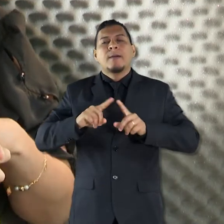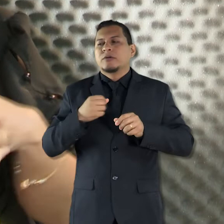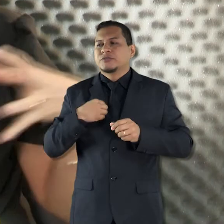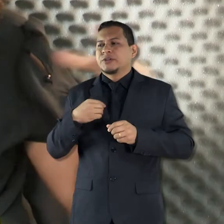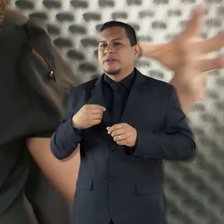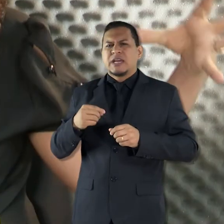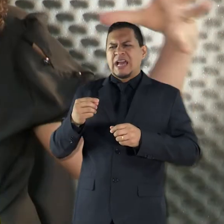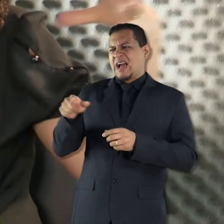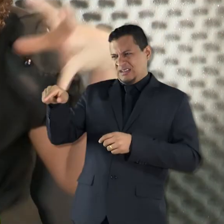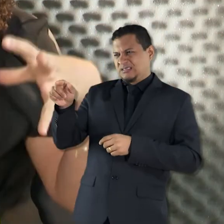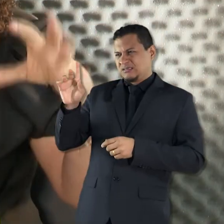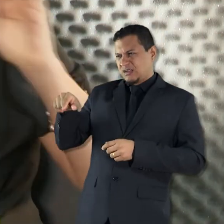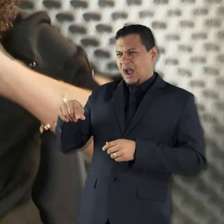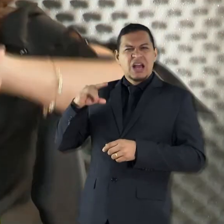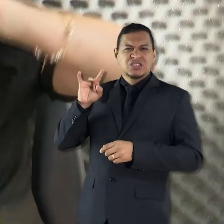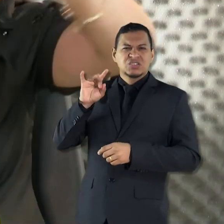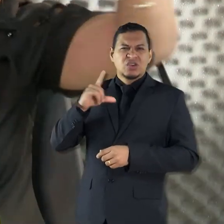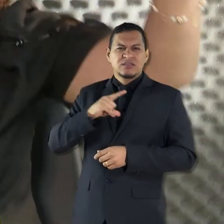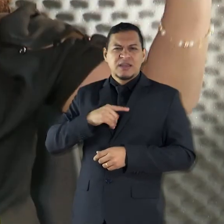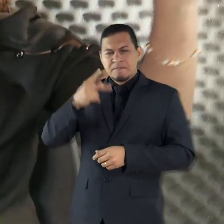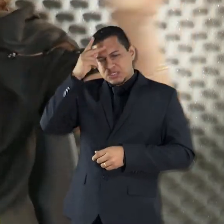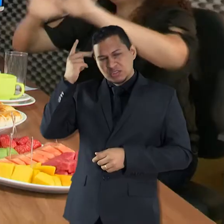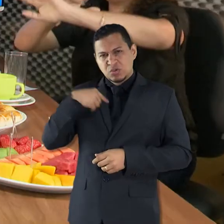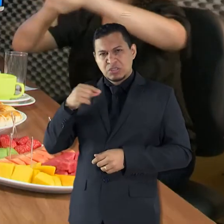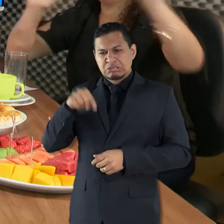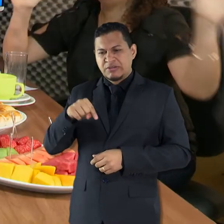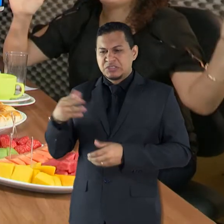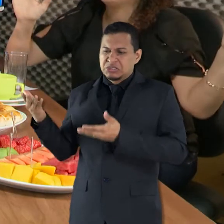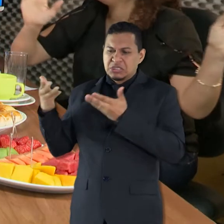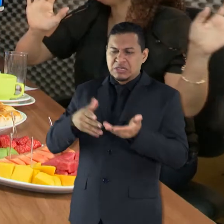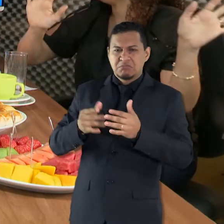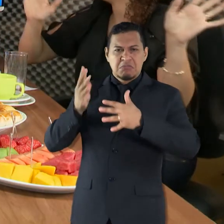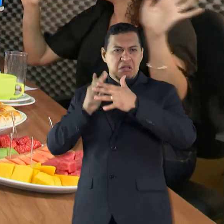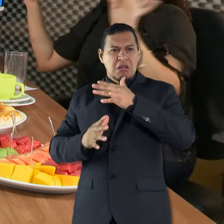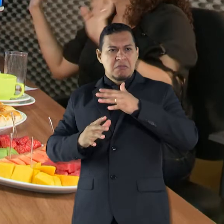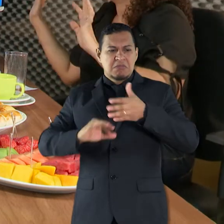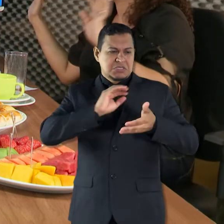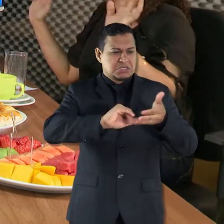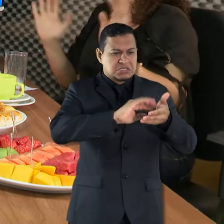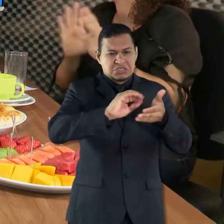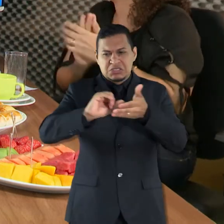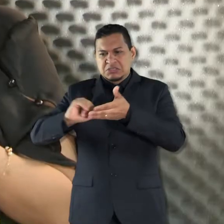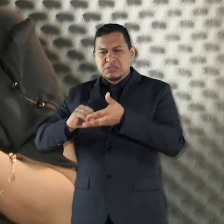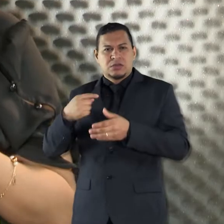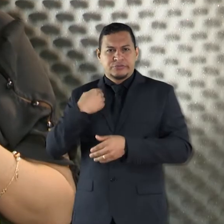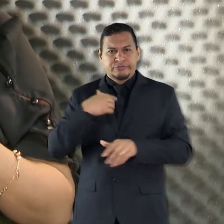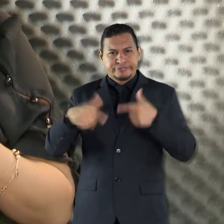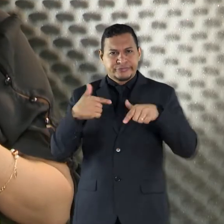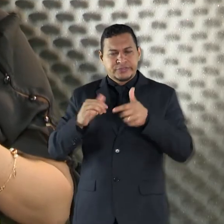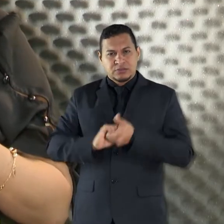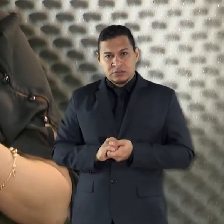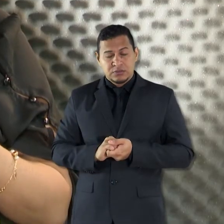pessoal, a gente não pode colocar todo mundo no mesmo saco e dizer, aqui, esse pessoal estão aqui para bagunçar, para tomar nossos empregos. Não, não é por aí,